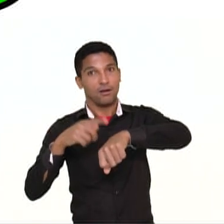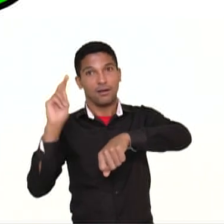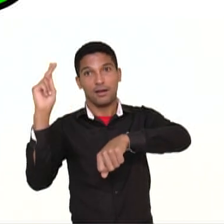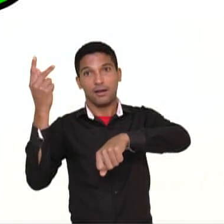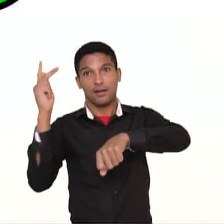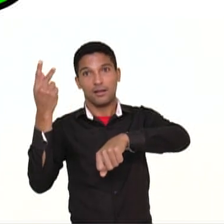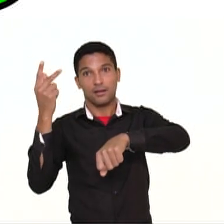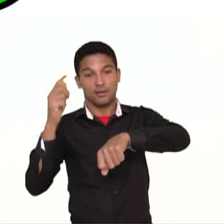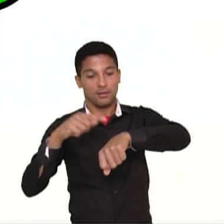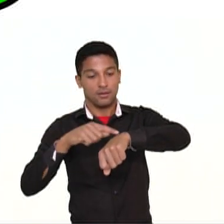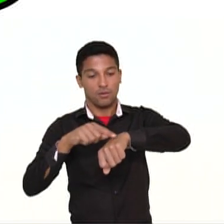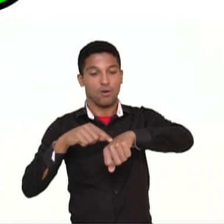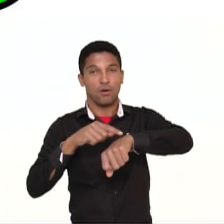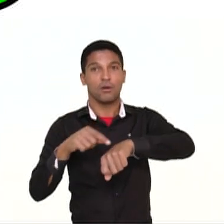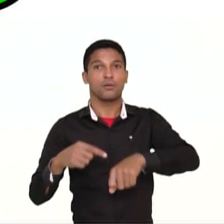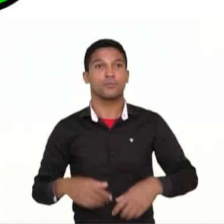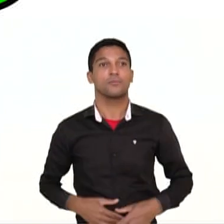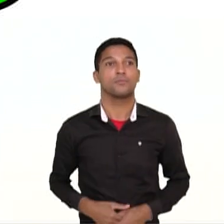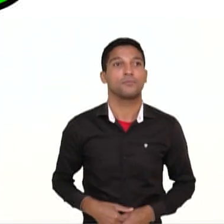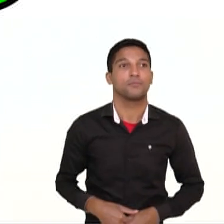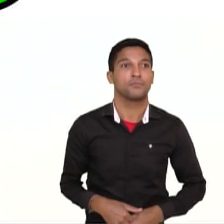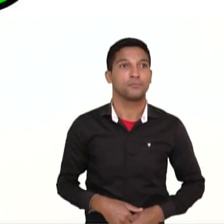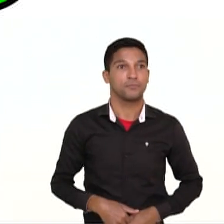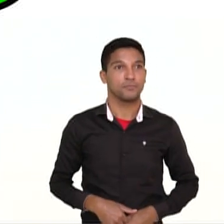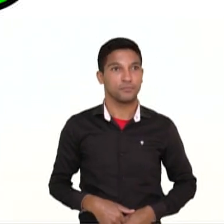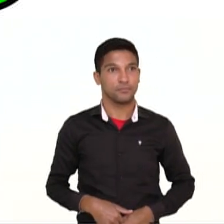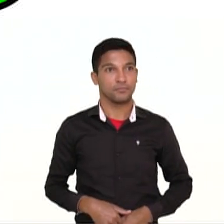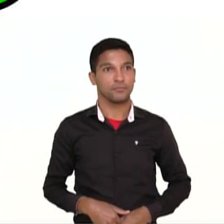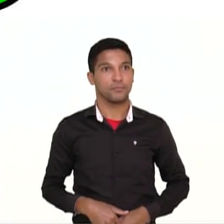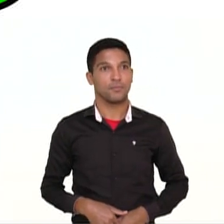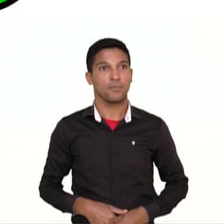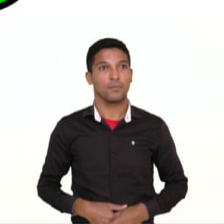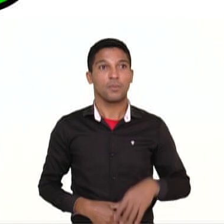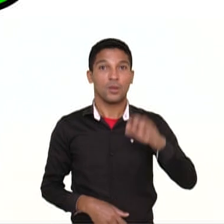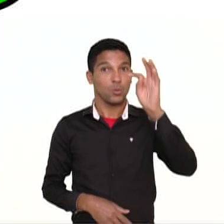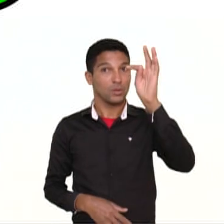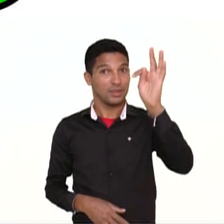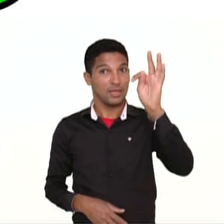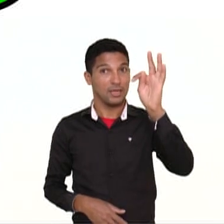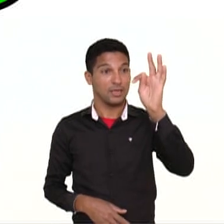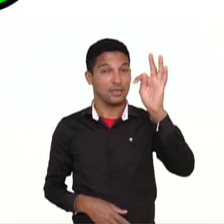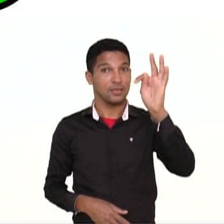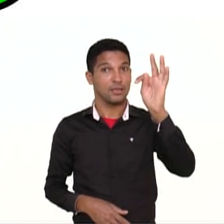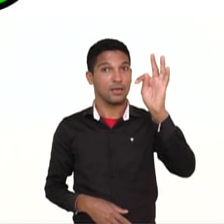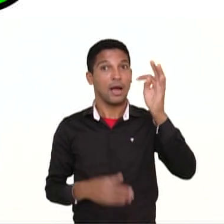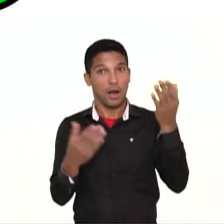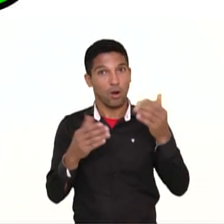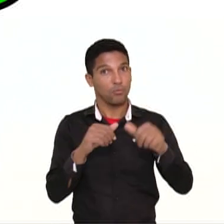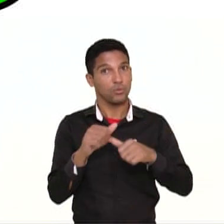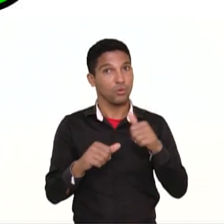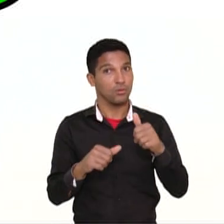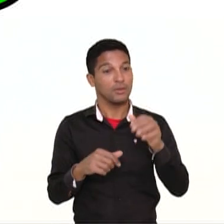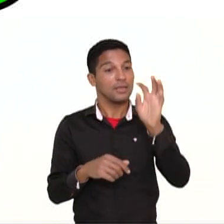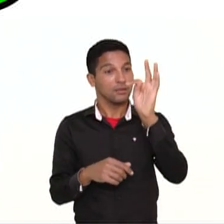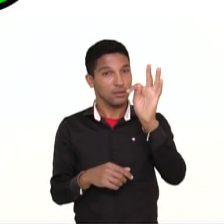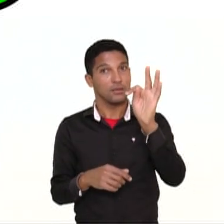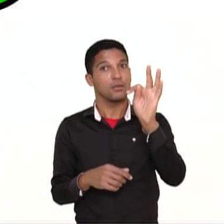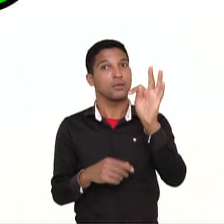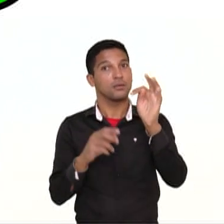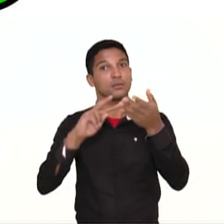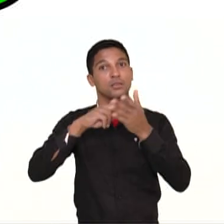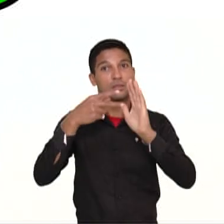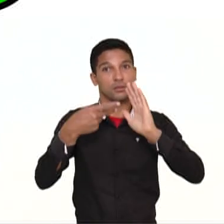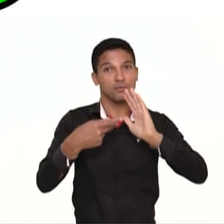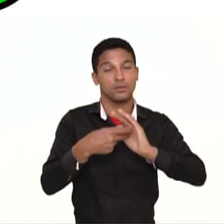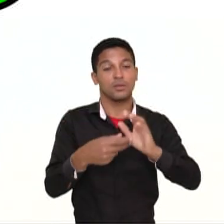hora, certo? E o T, diferente do exemplo anterior, o T era o tempo, agora o T é a temperatura, beleza? Então